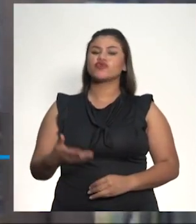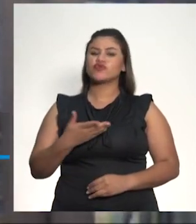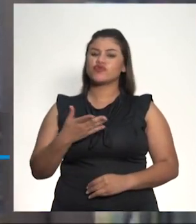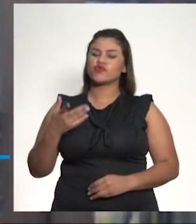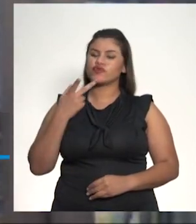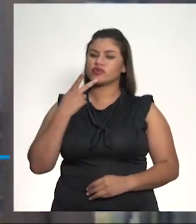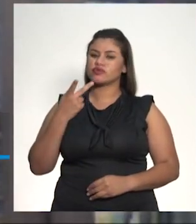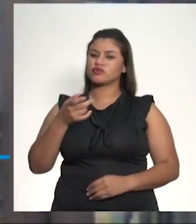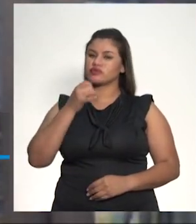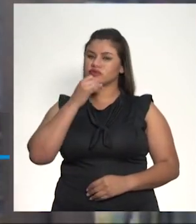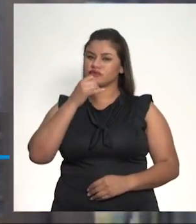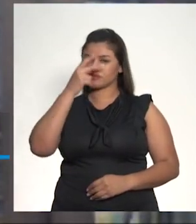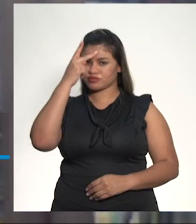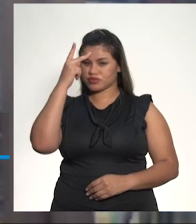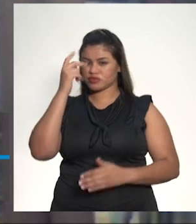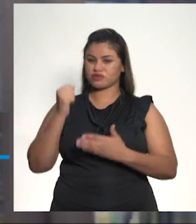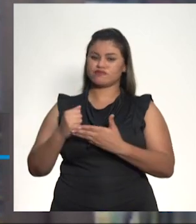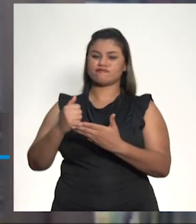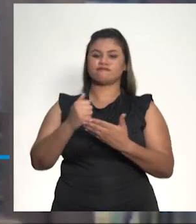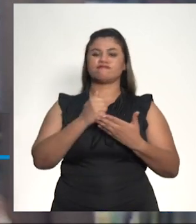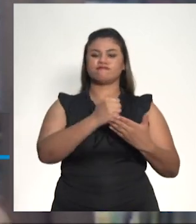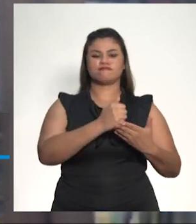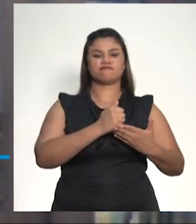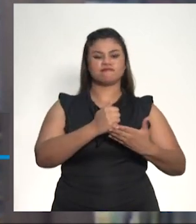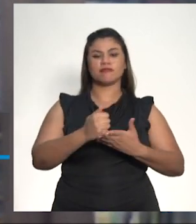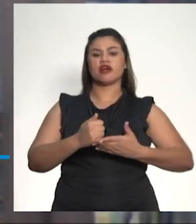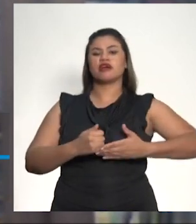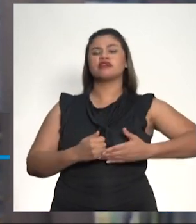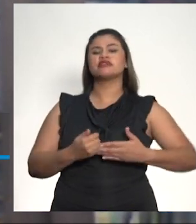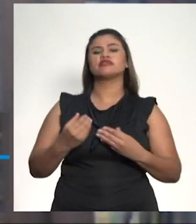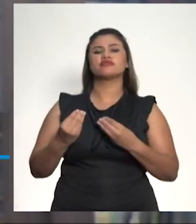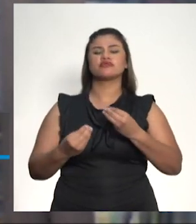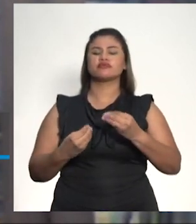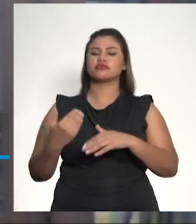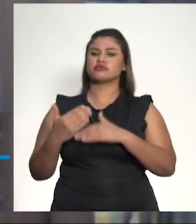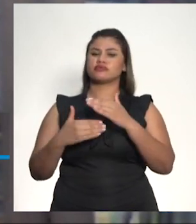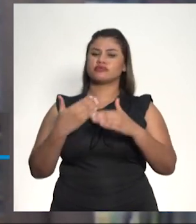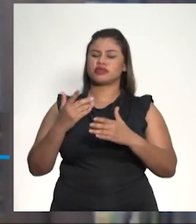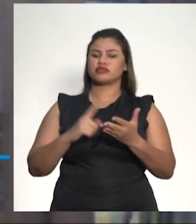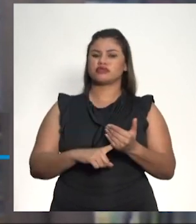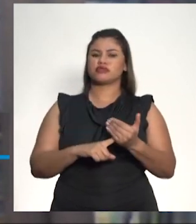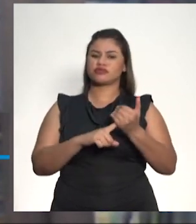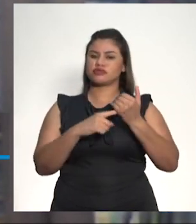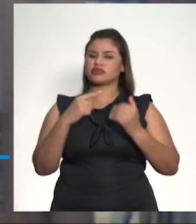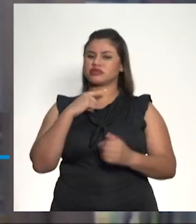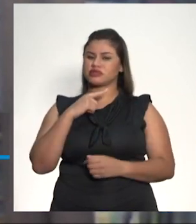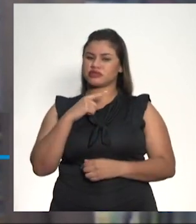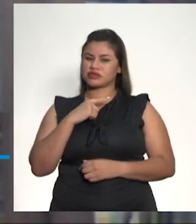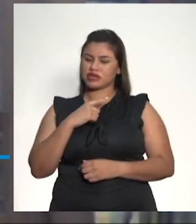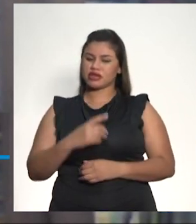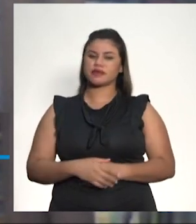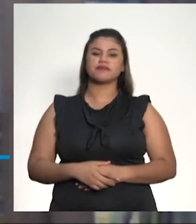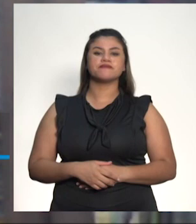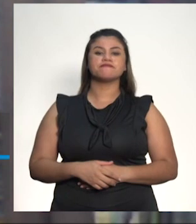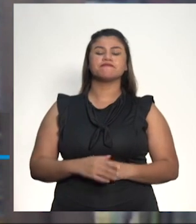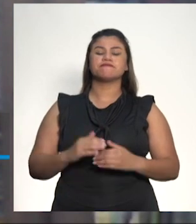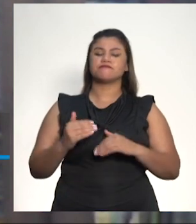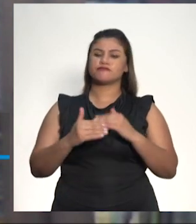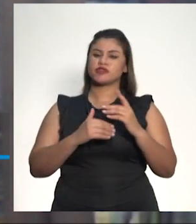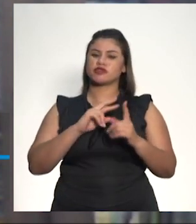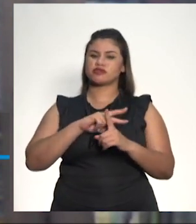exemplo dos entregadores, né? Então, o desenvolvimento de uma tecnologia, o desenvolvimento de um